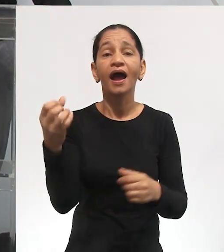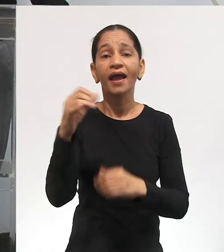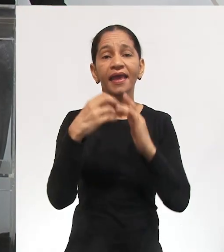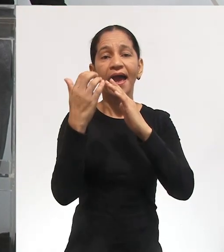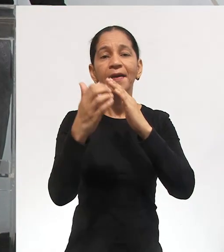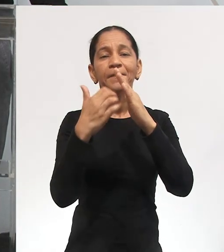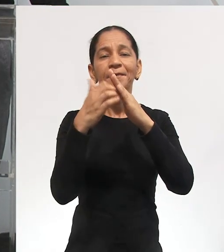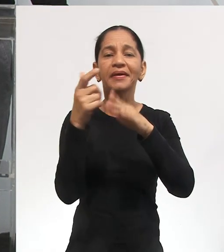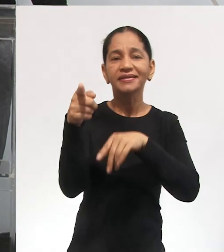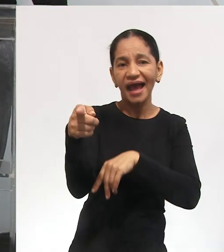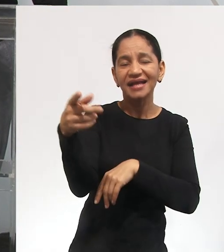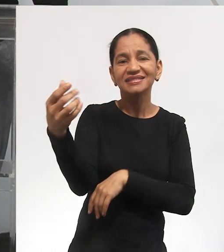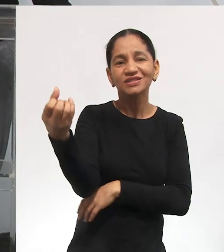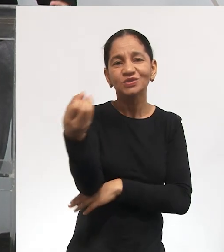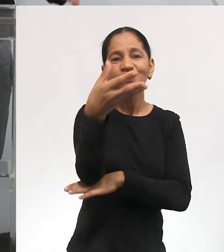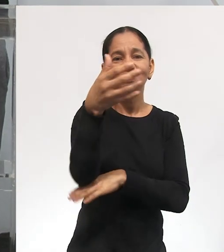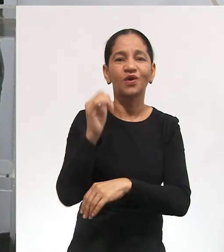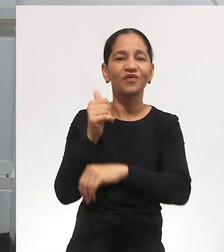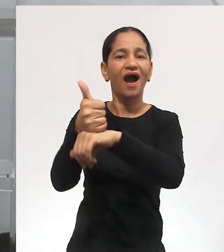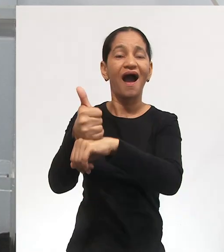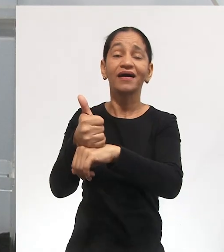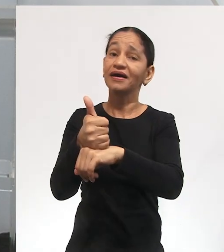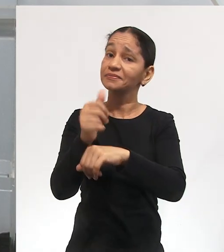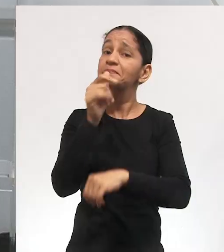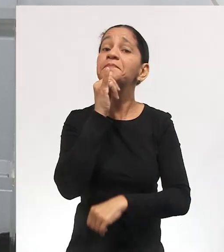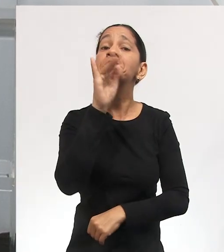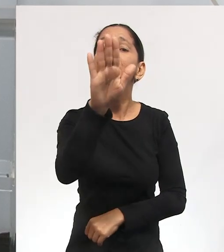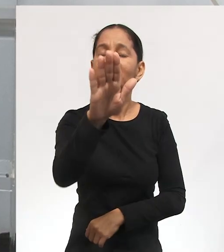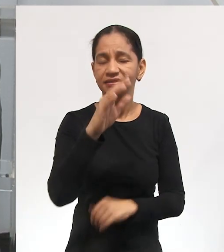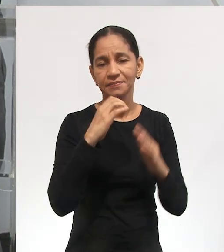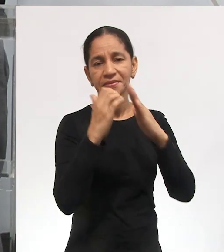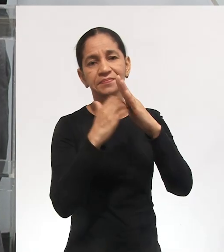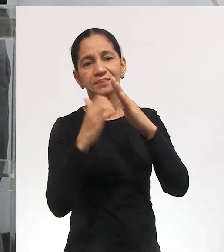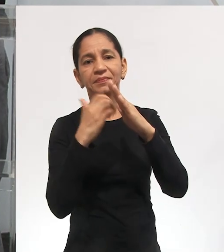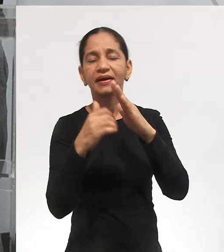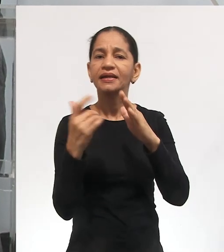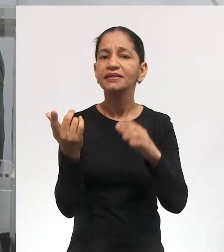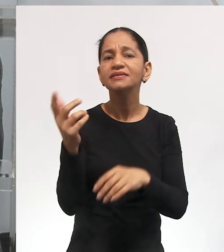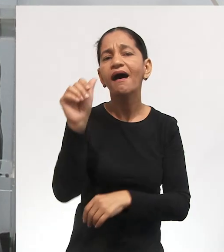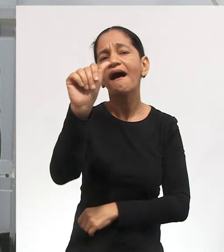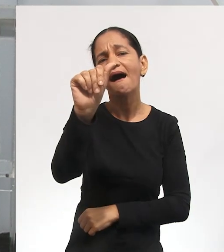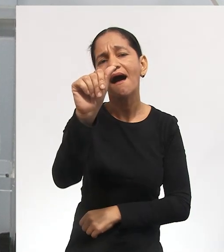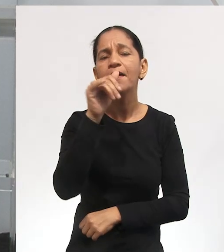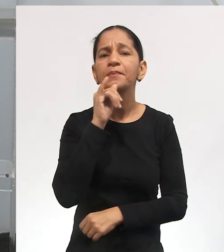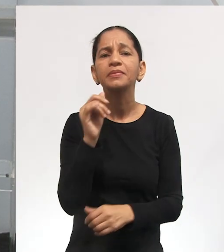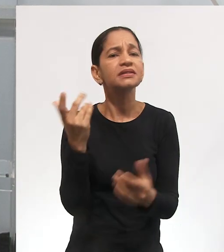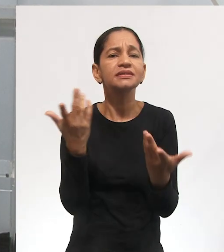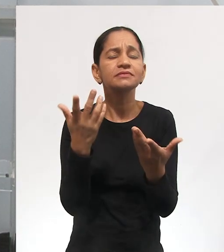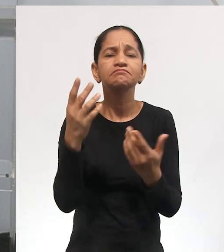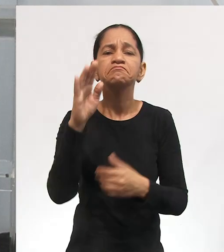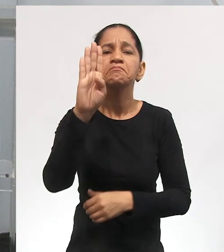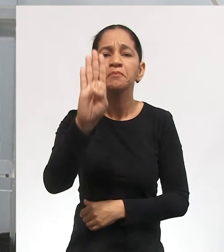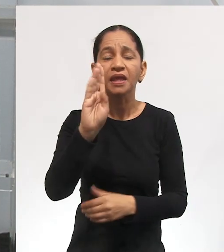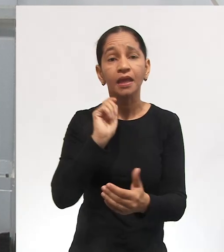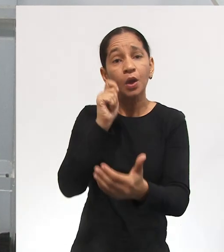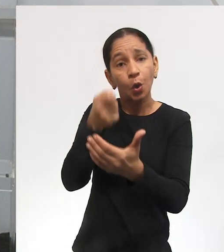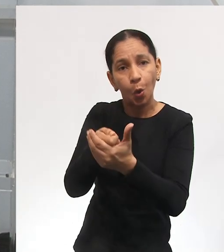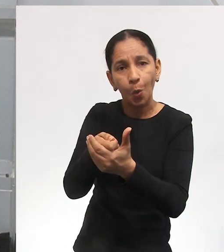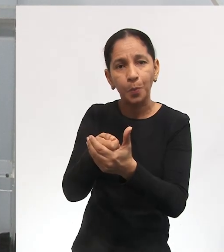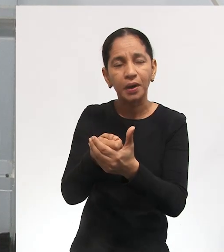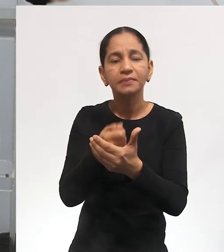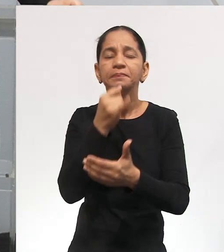Imaginem vocês a situação em que a empresa A adquire fraudulentamente a empresa